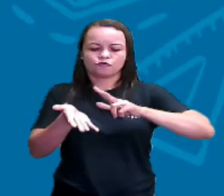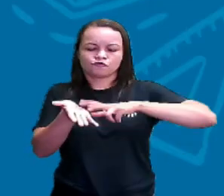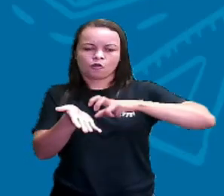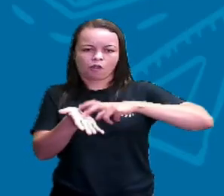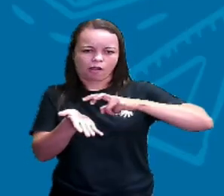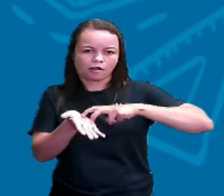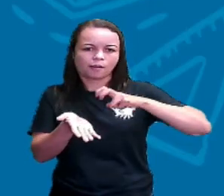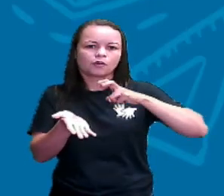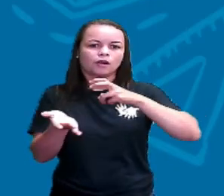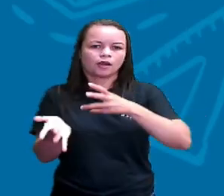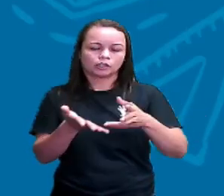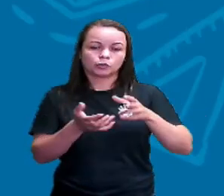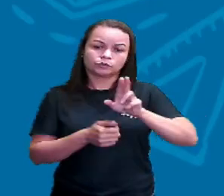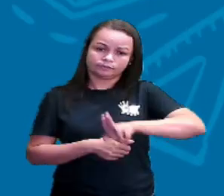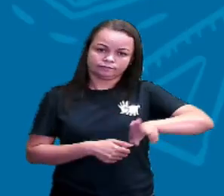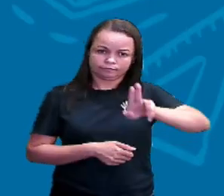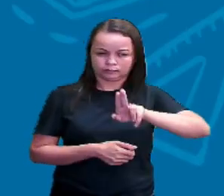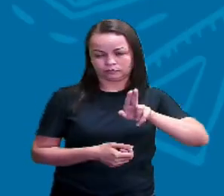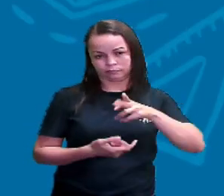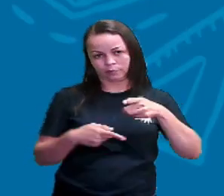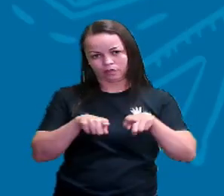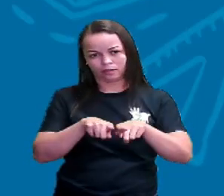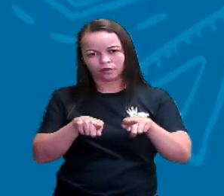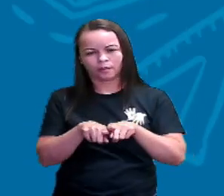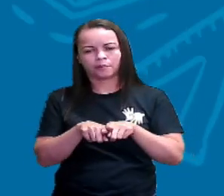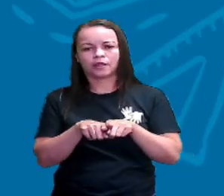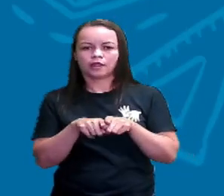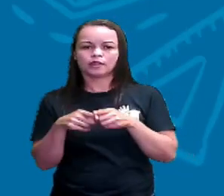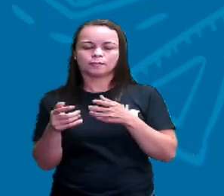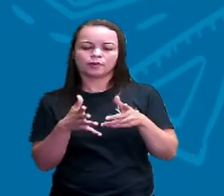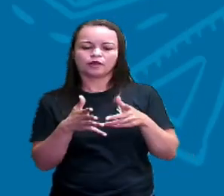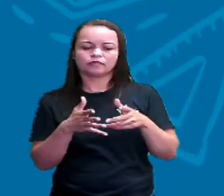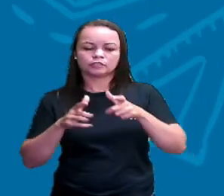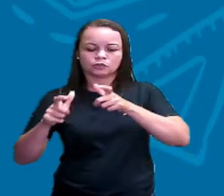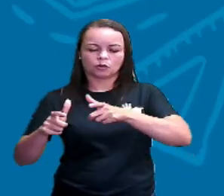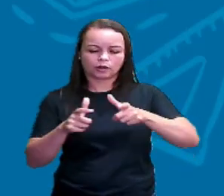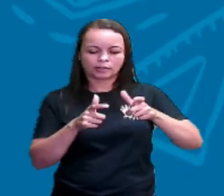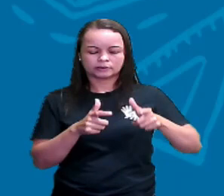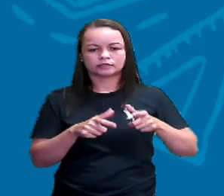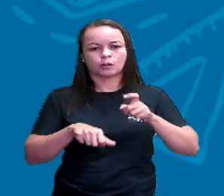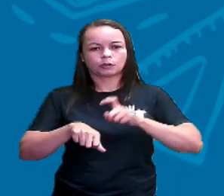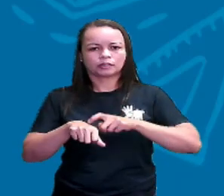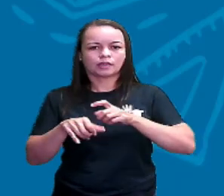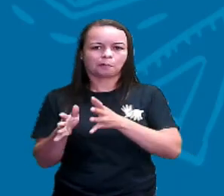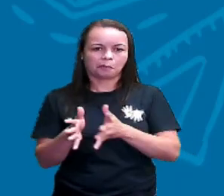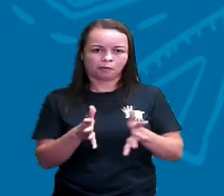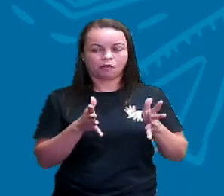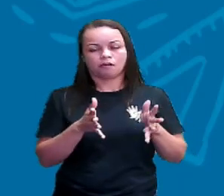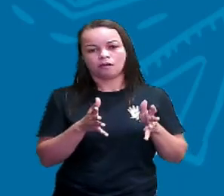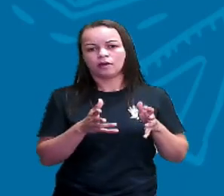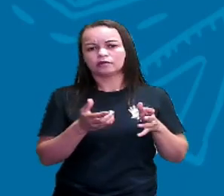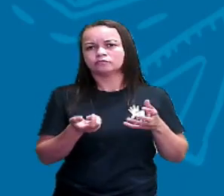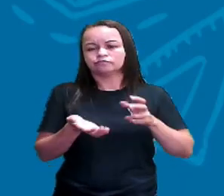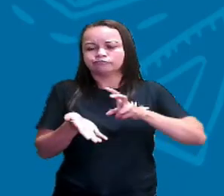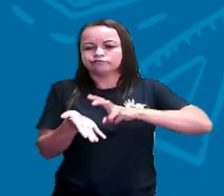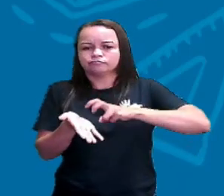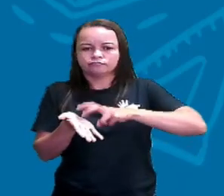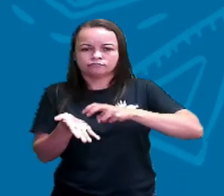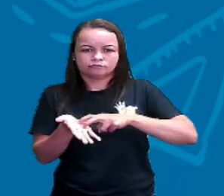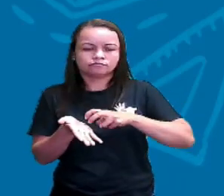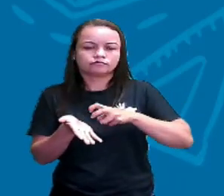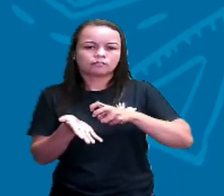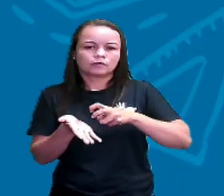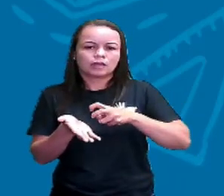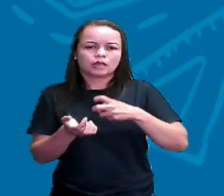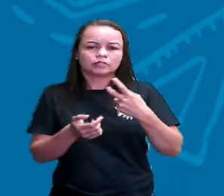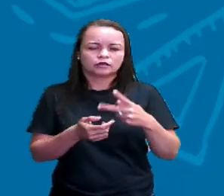a gente usa também para fazer essa localização temporal. São vocabulários que fazem parte, né,